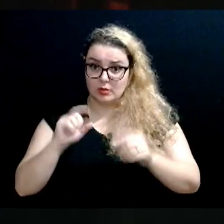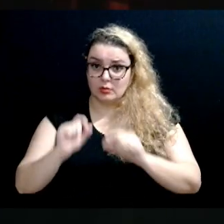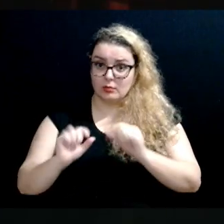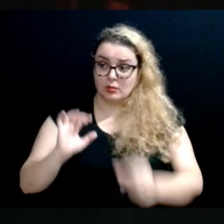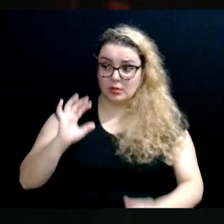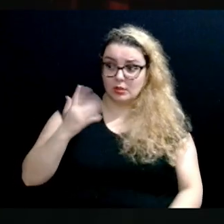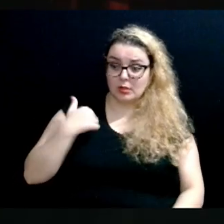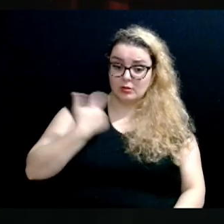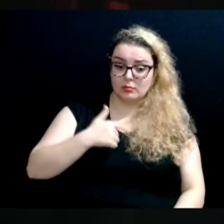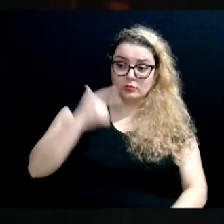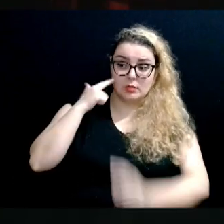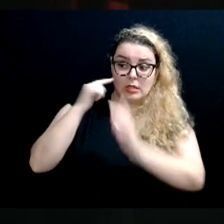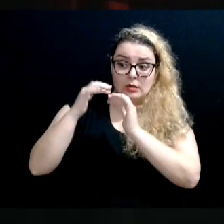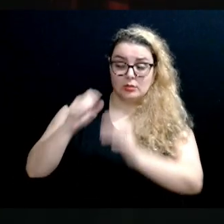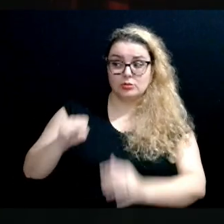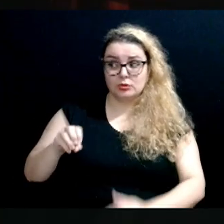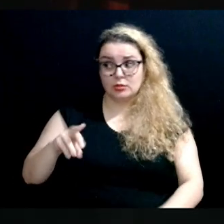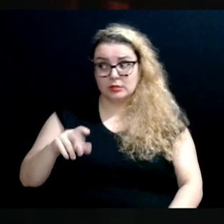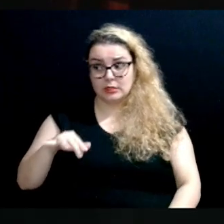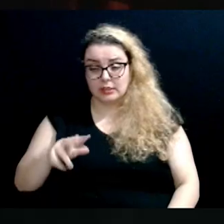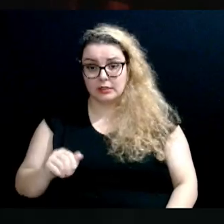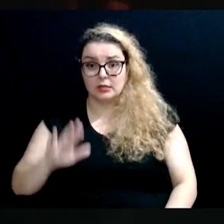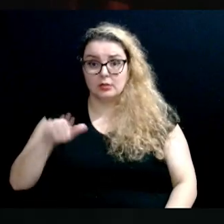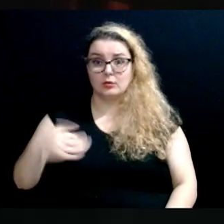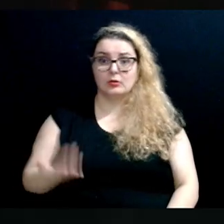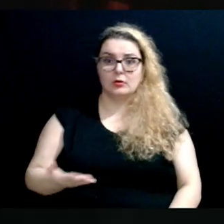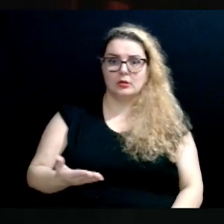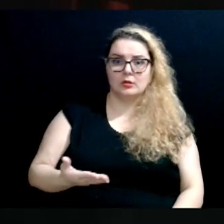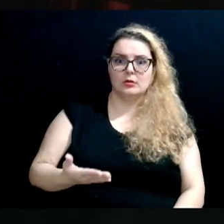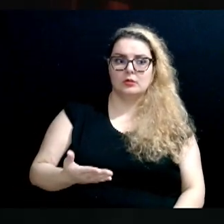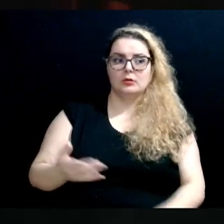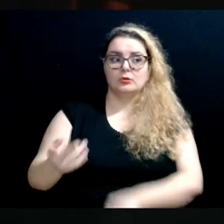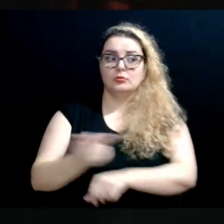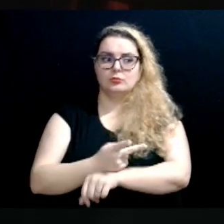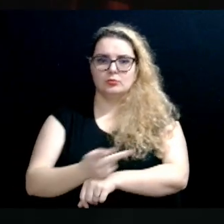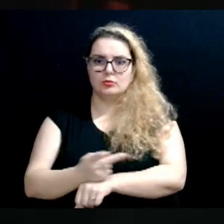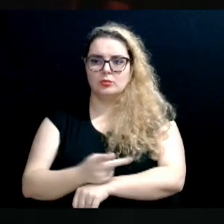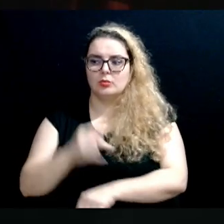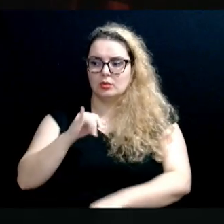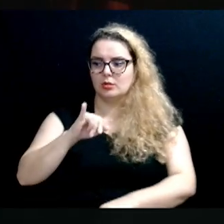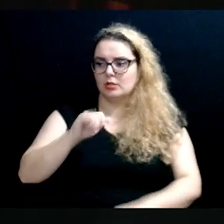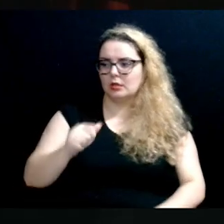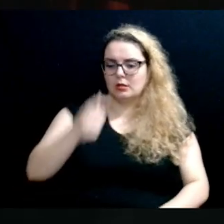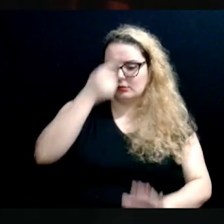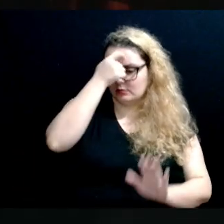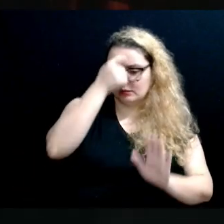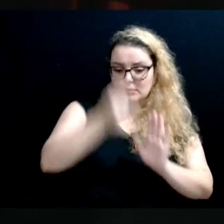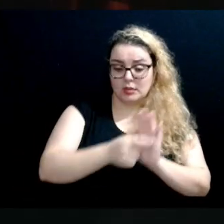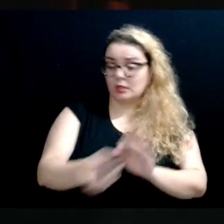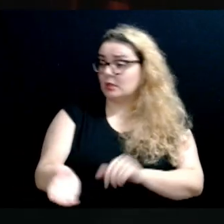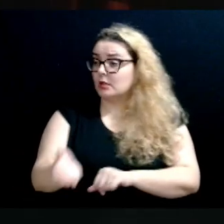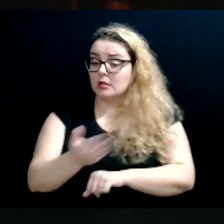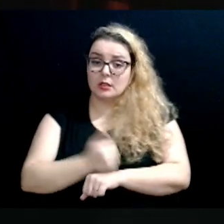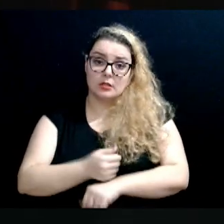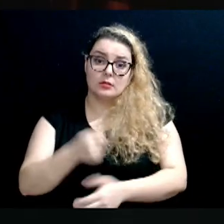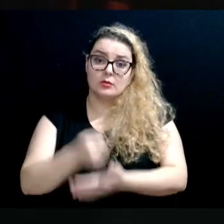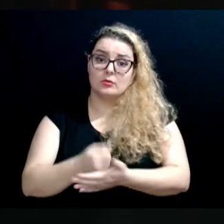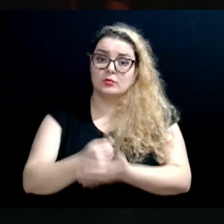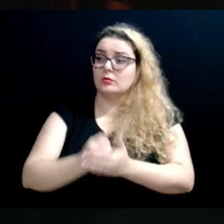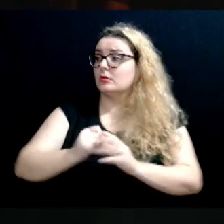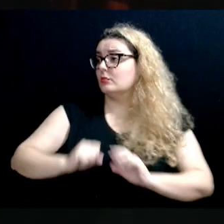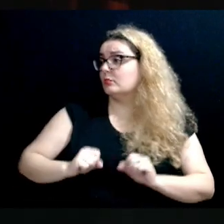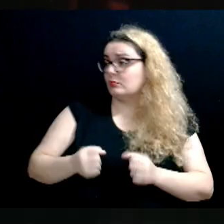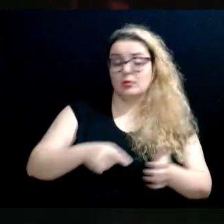cérebro, Soraya, quando a gente passa a recorrer à IA para tarefas que antes exigiam esforço,